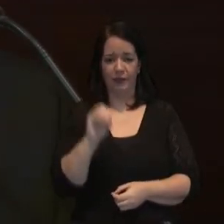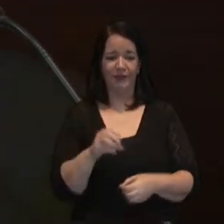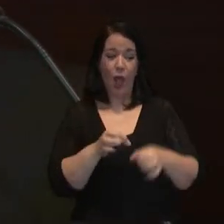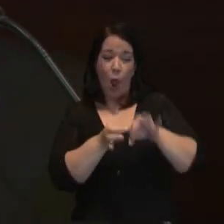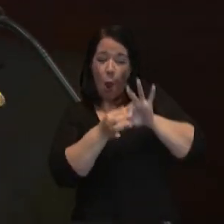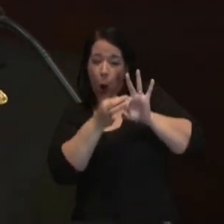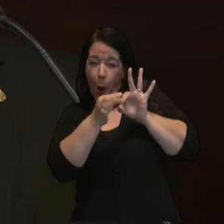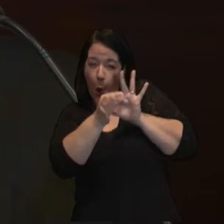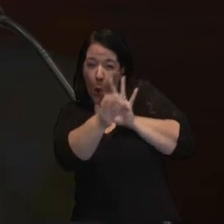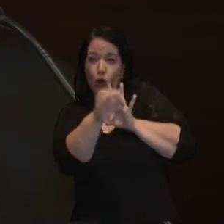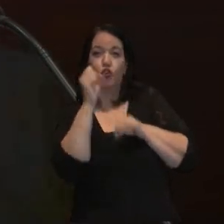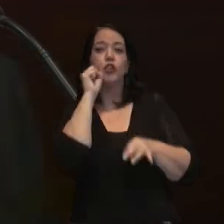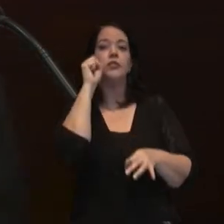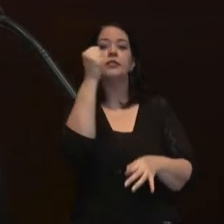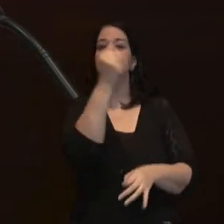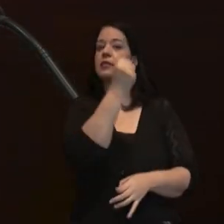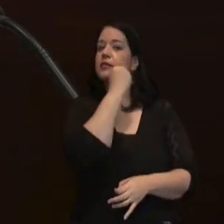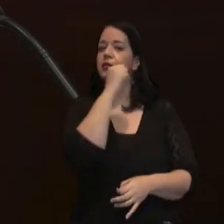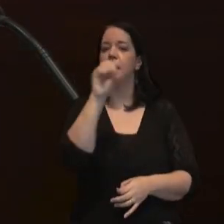Samaria.